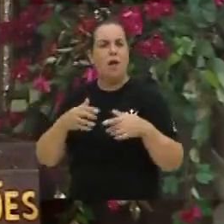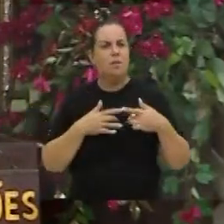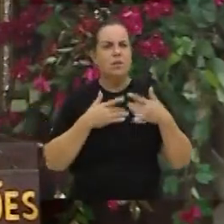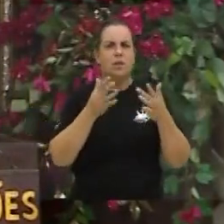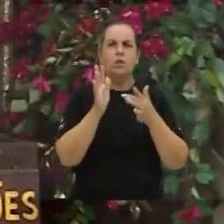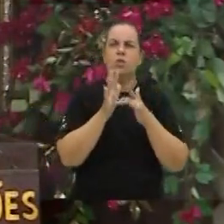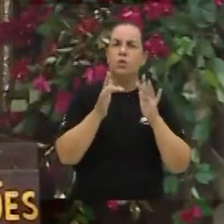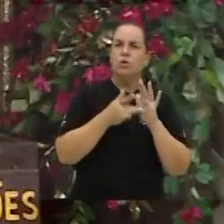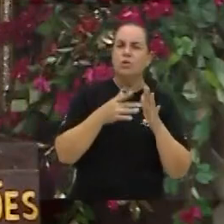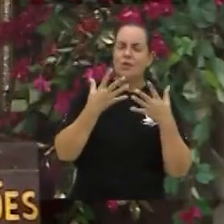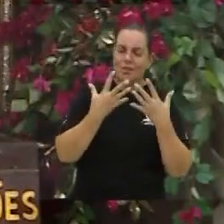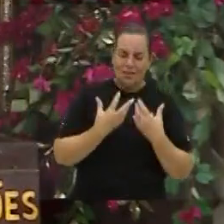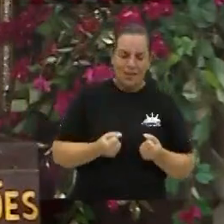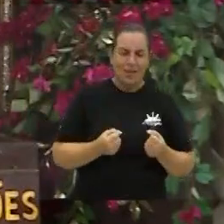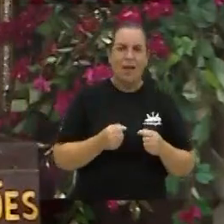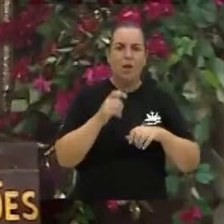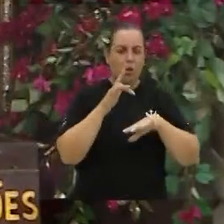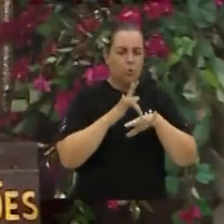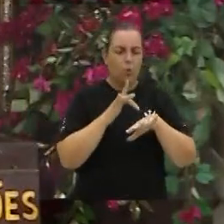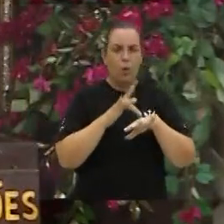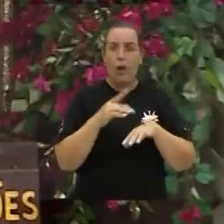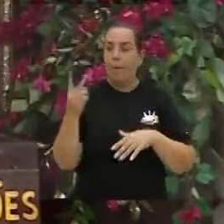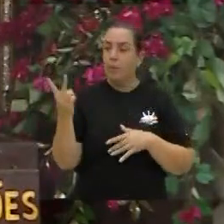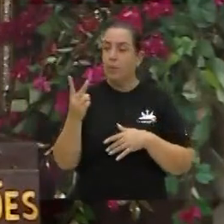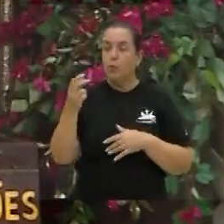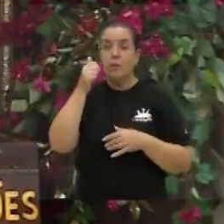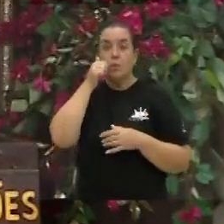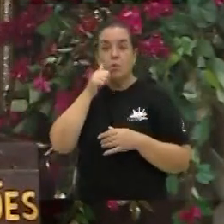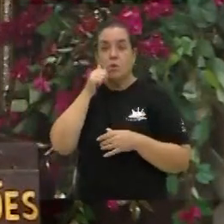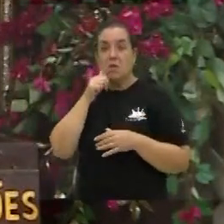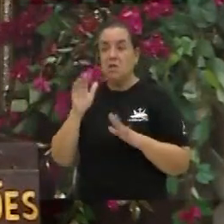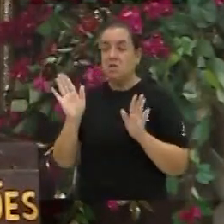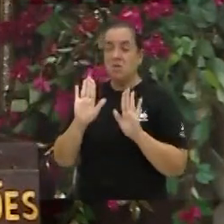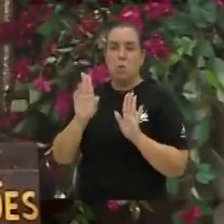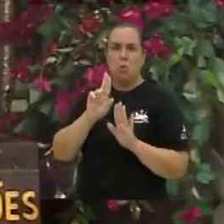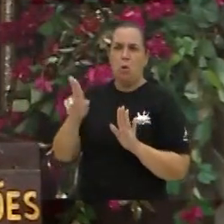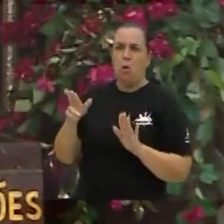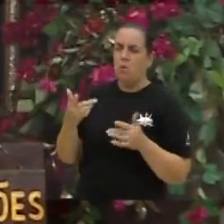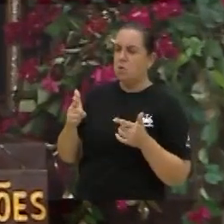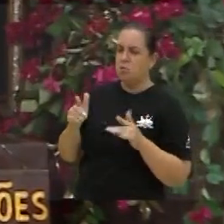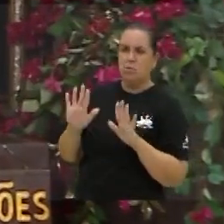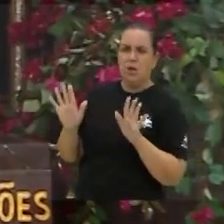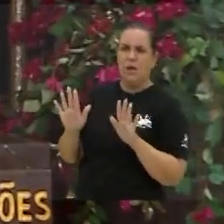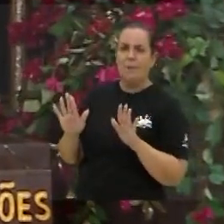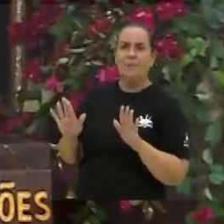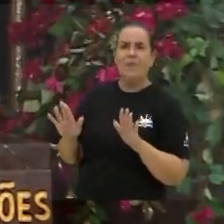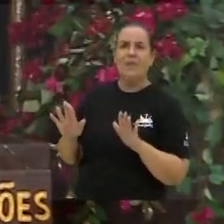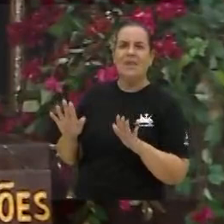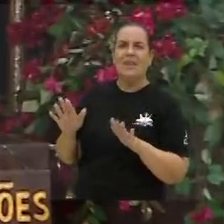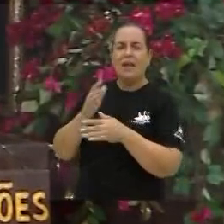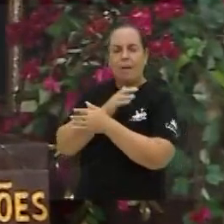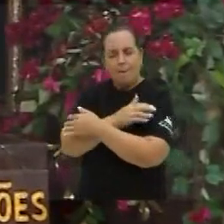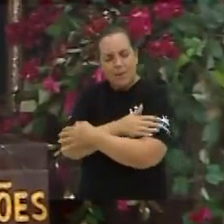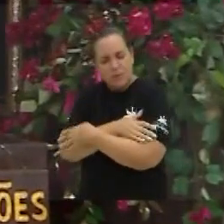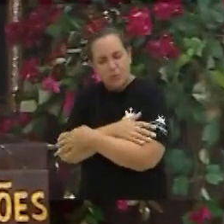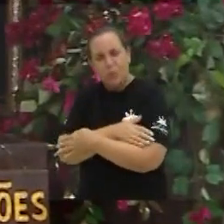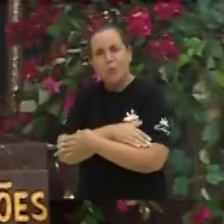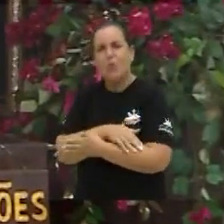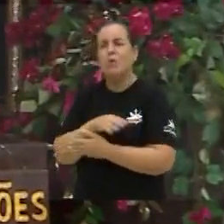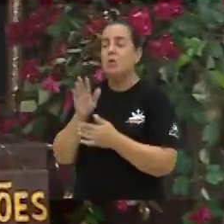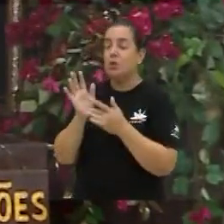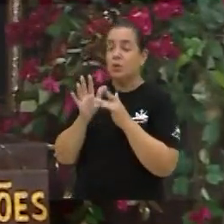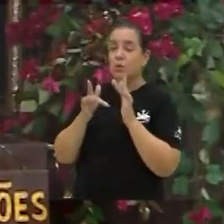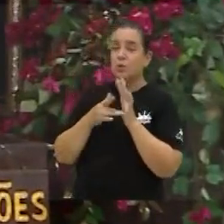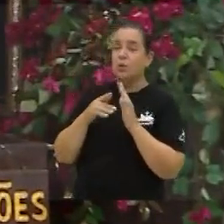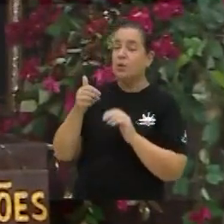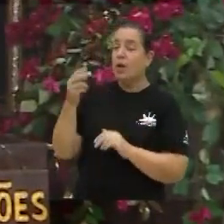se deixar tocar por duas mulheres, que não é dito o nome, que o tocou nos pés